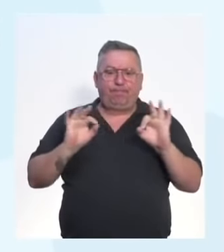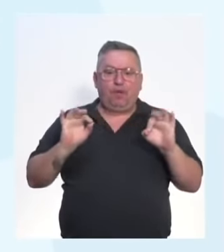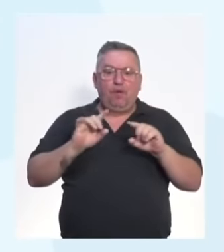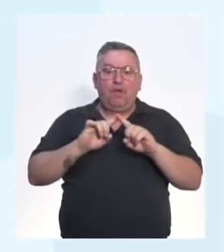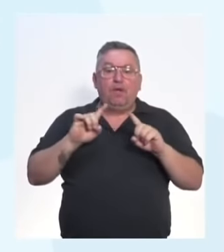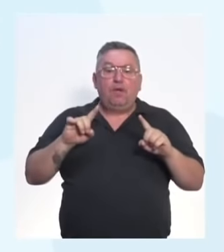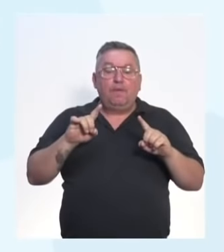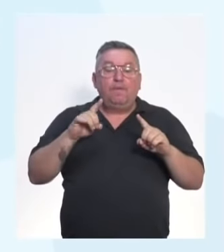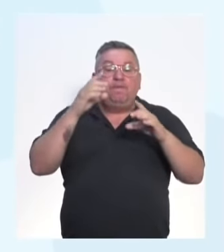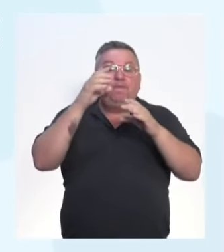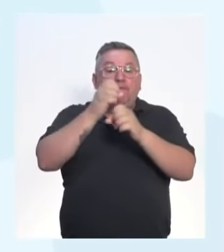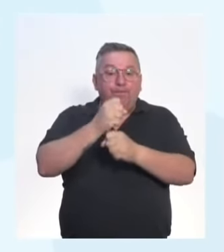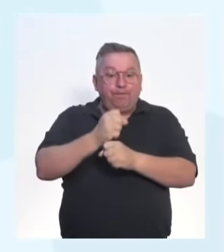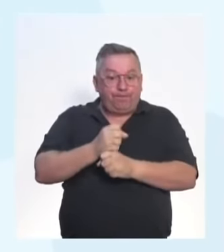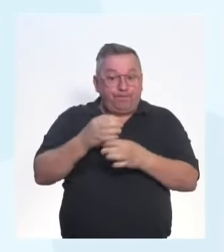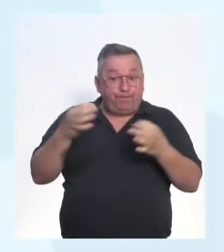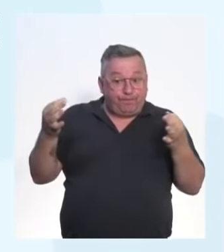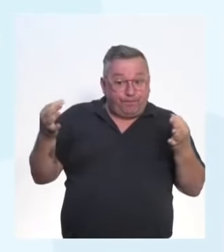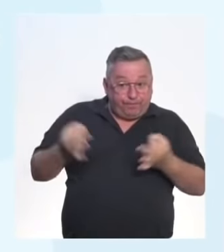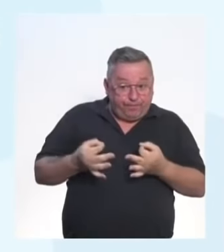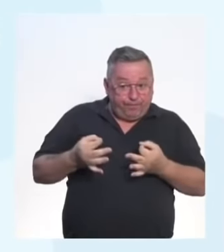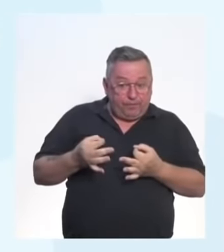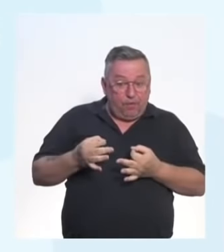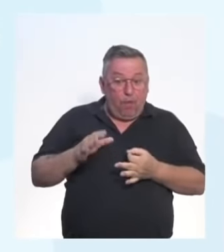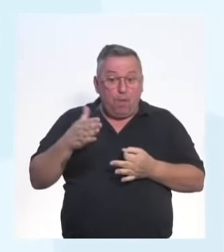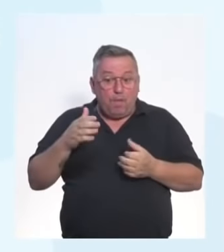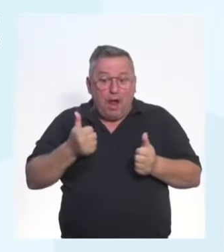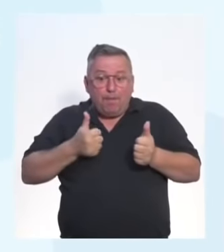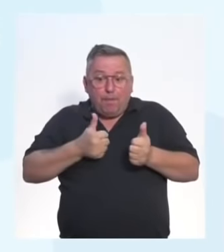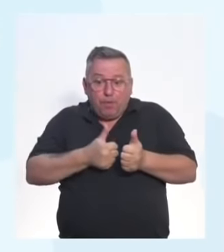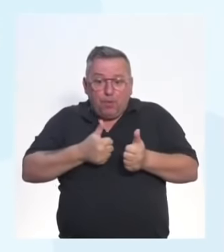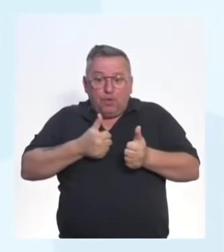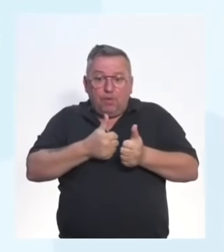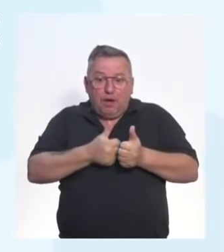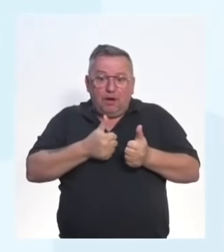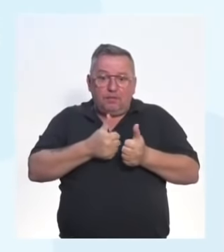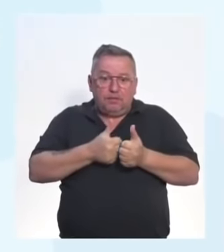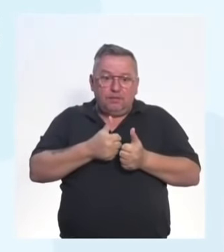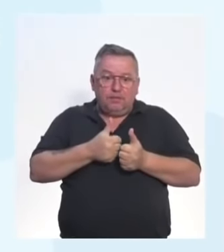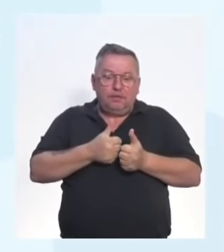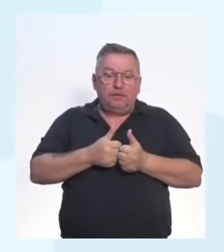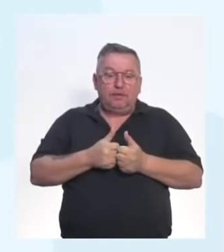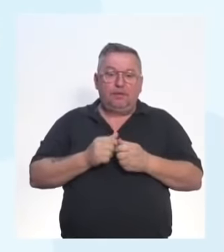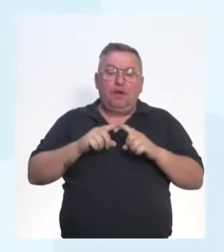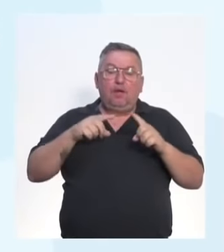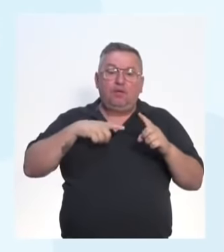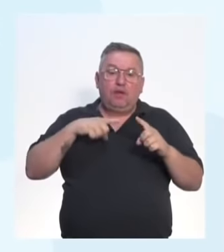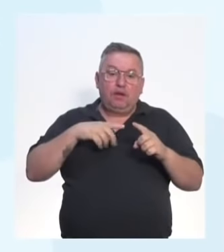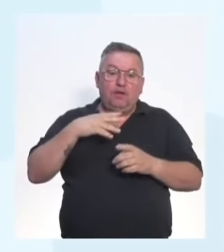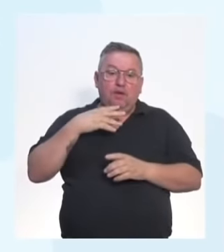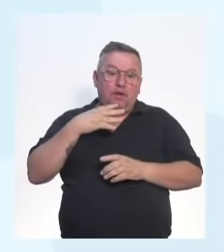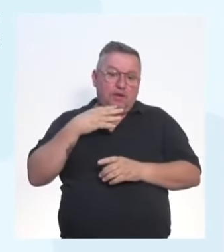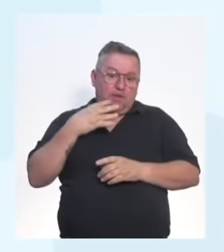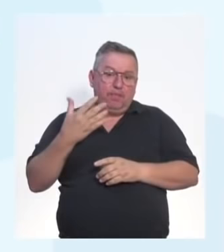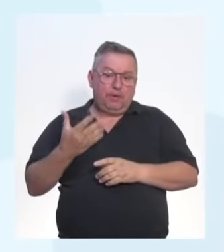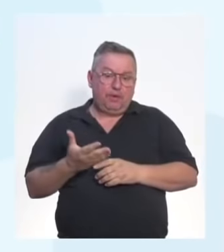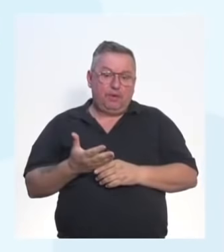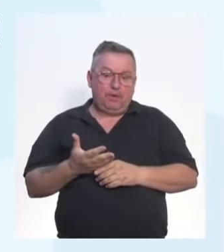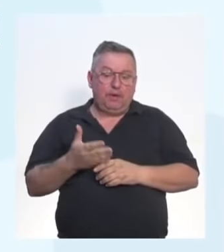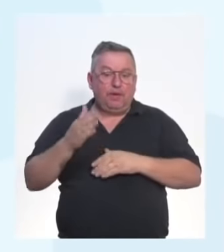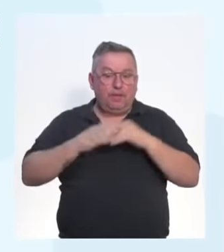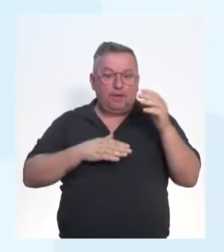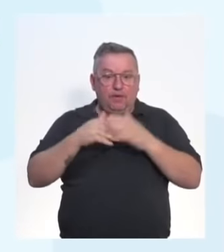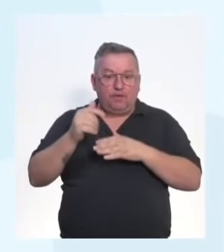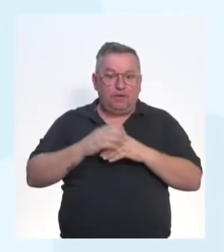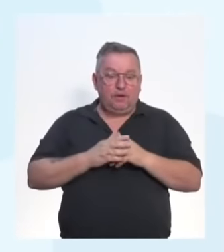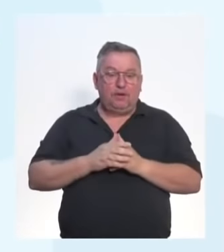E esses cálculos podem ser exatos ou aproximados. E aí você já tem essa noção, já tem essa prática,